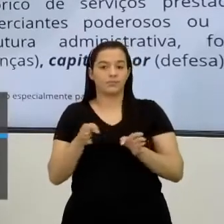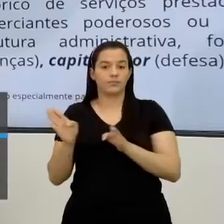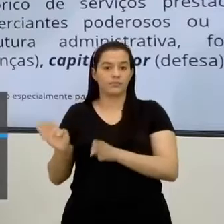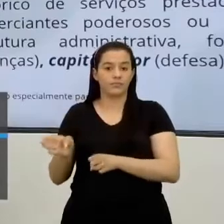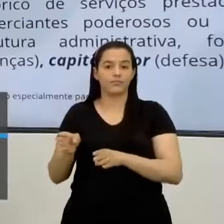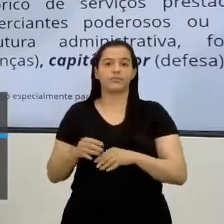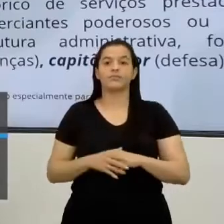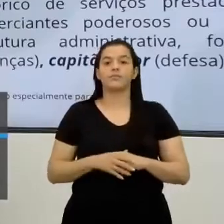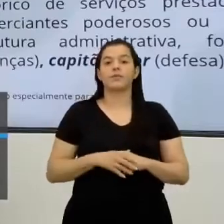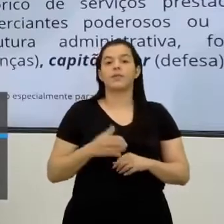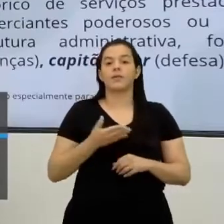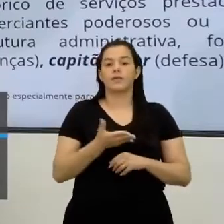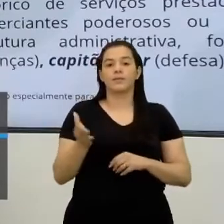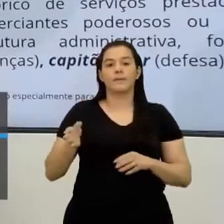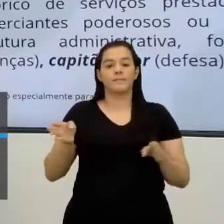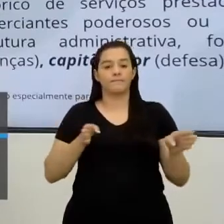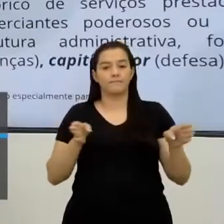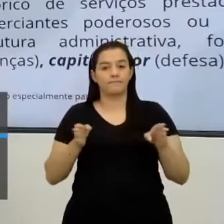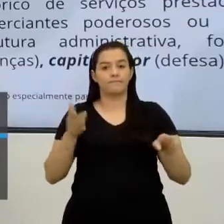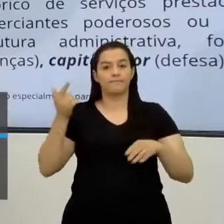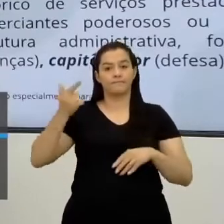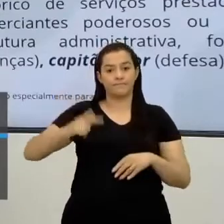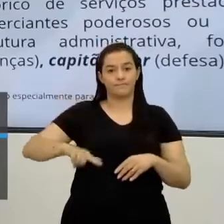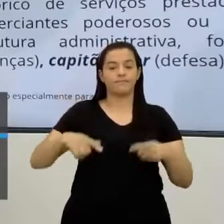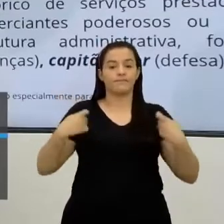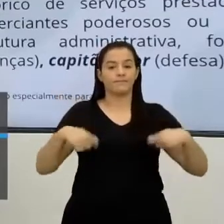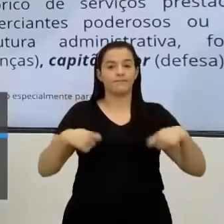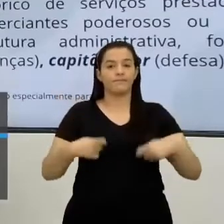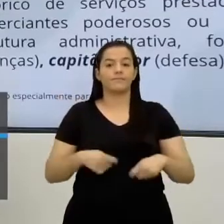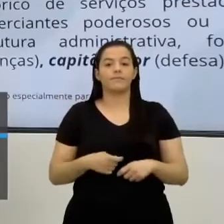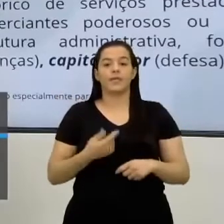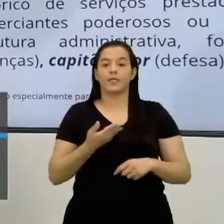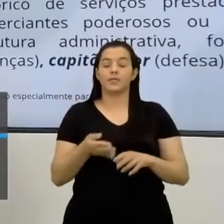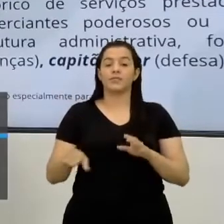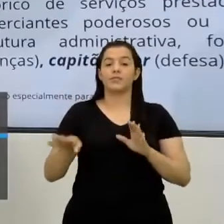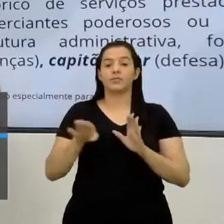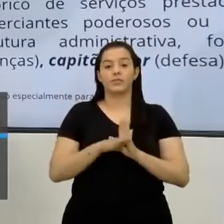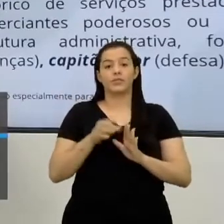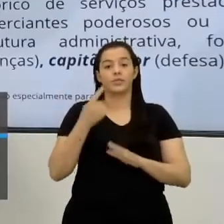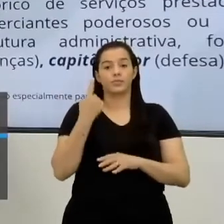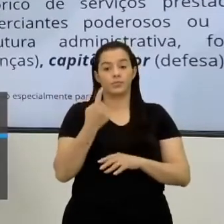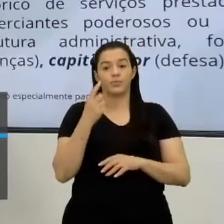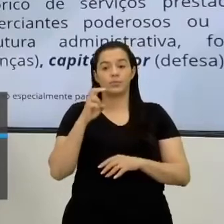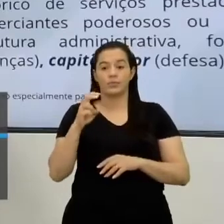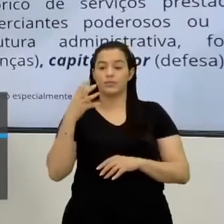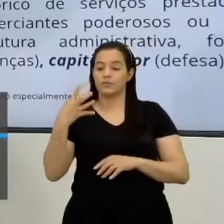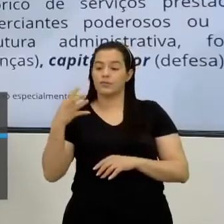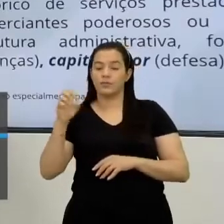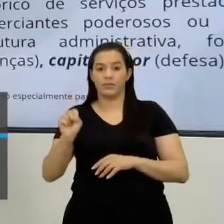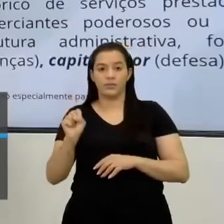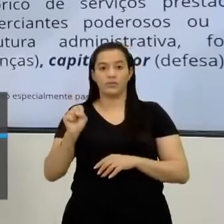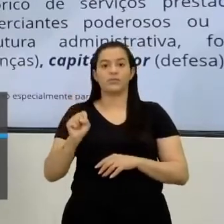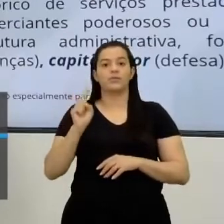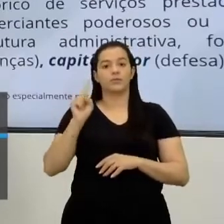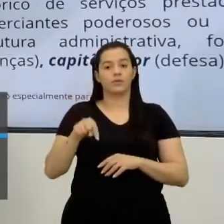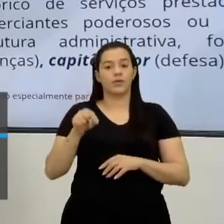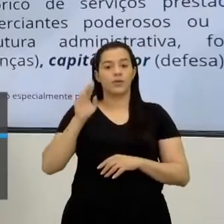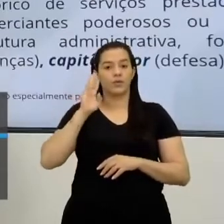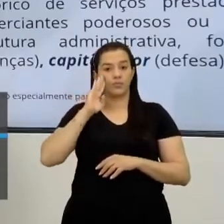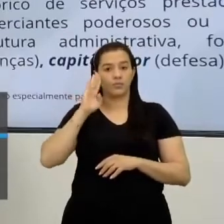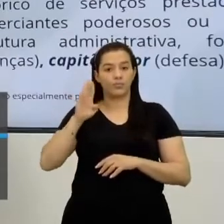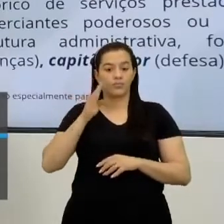precisa organizar esse território mais uma vez. E a gente chega em 1548 com o governo